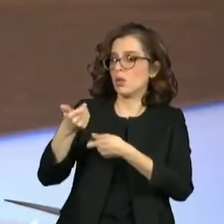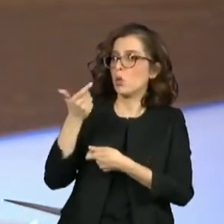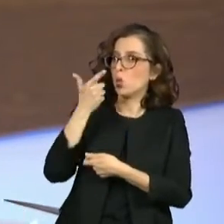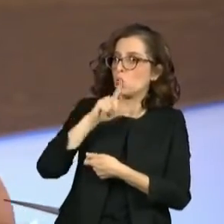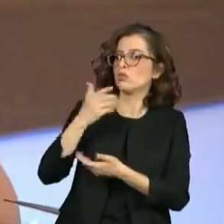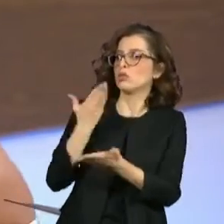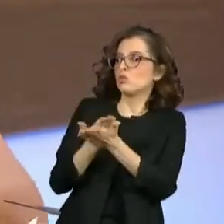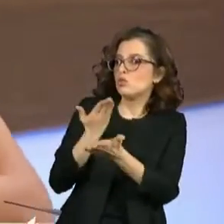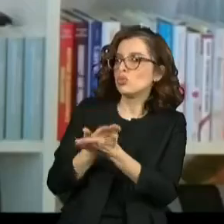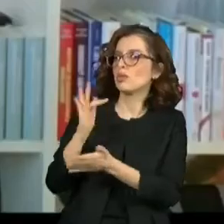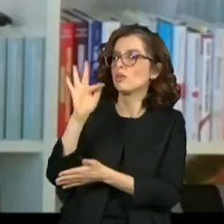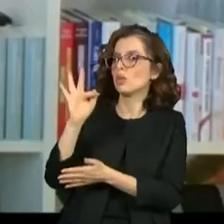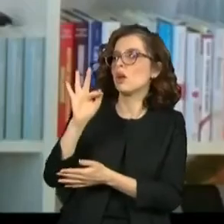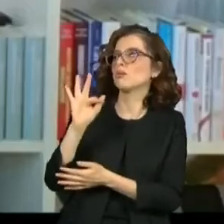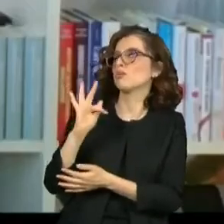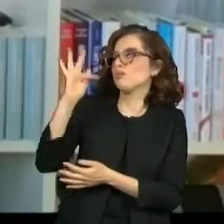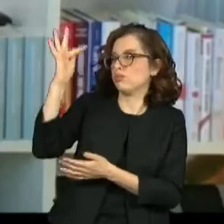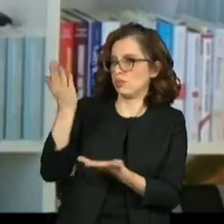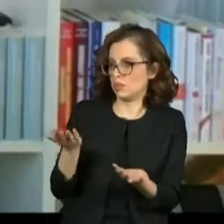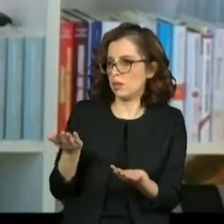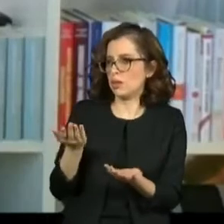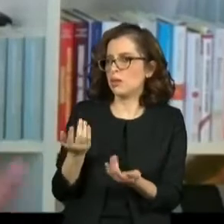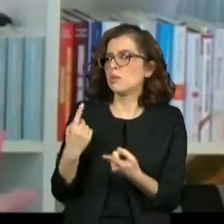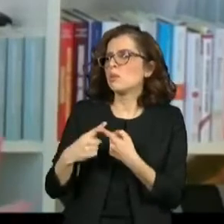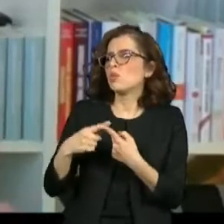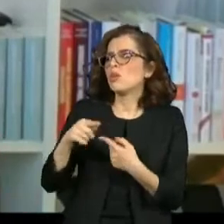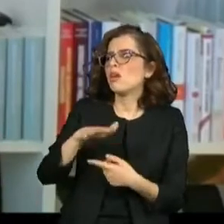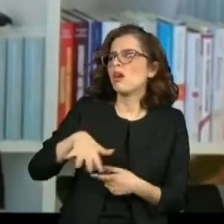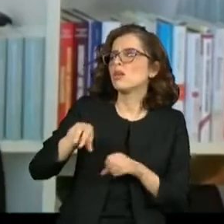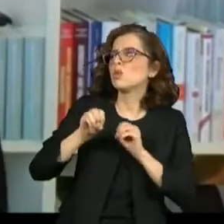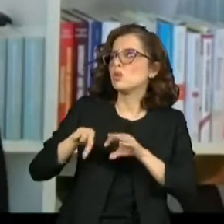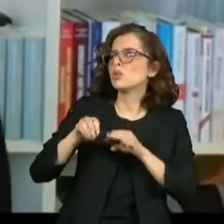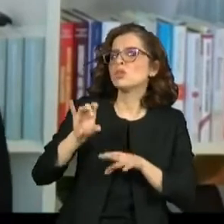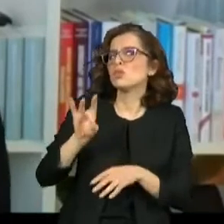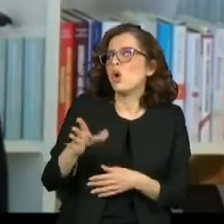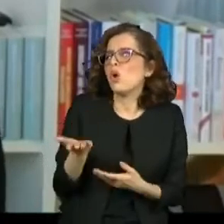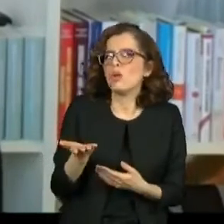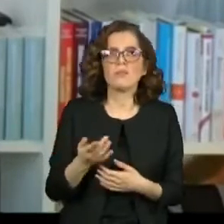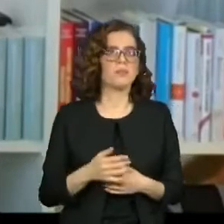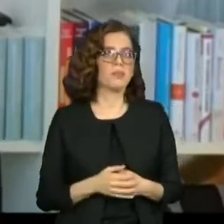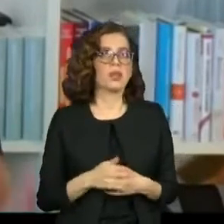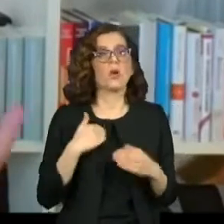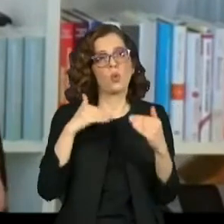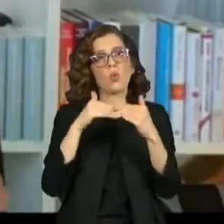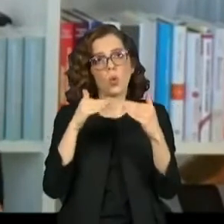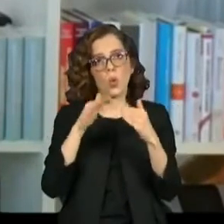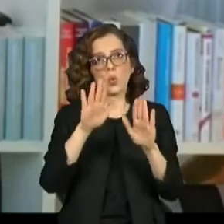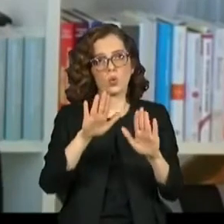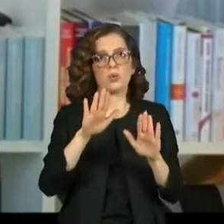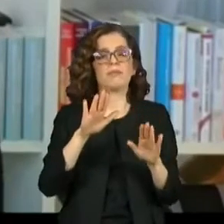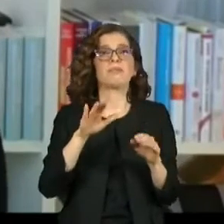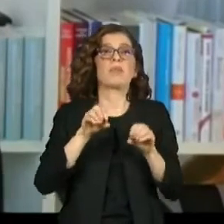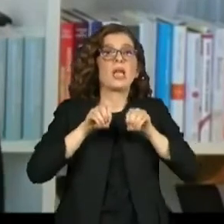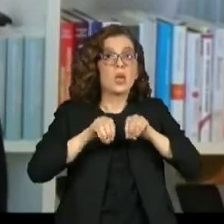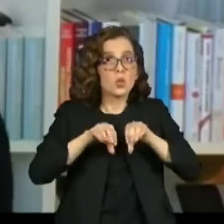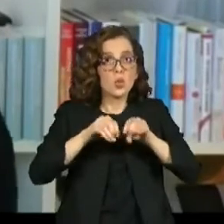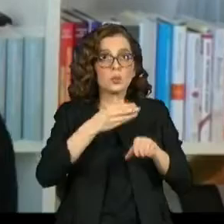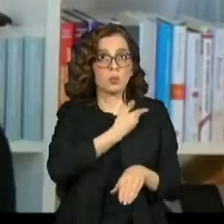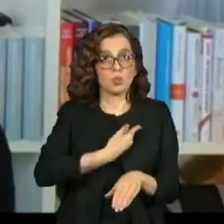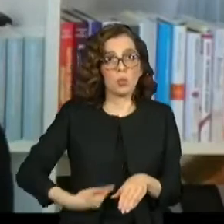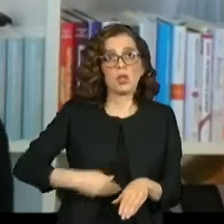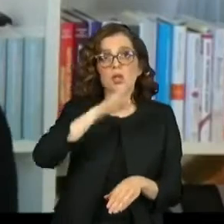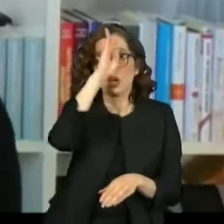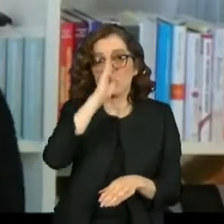não educação pública? Yeah. So I completely agree that there should be free, high-quality